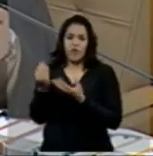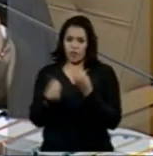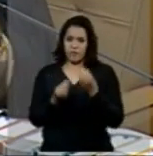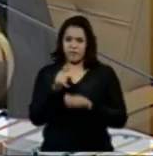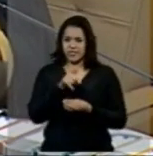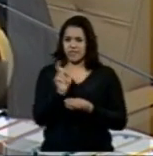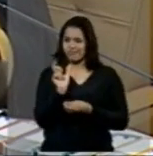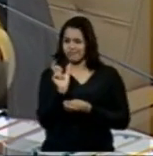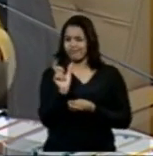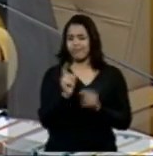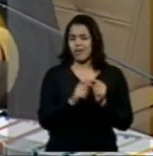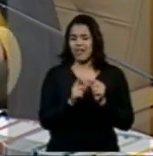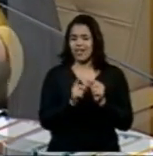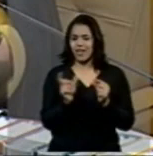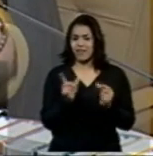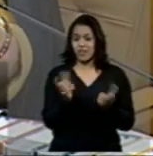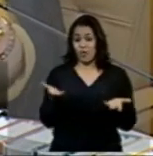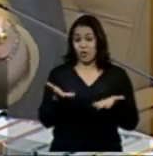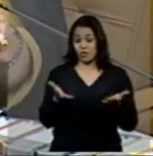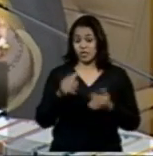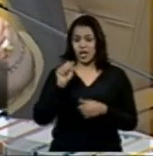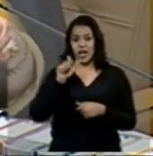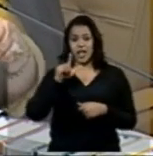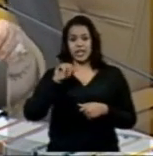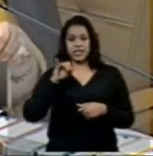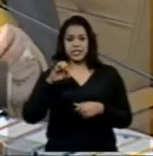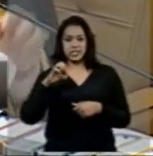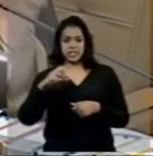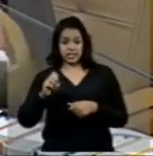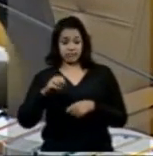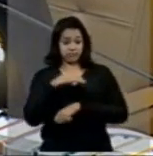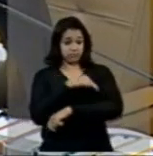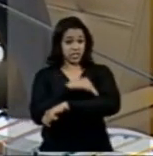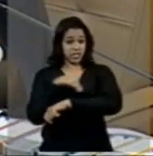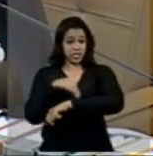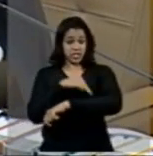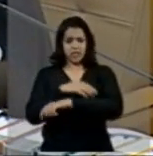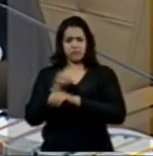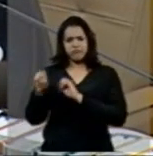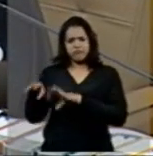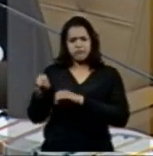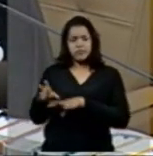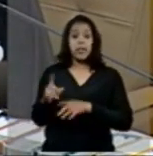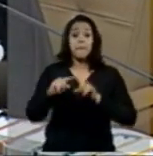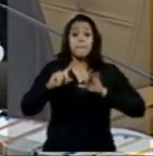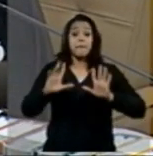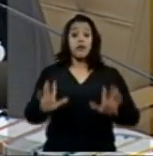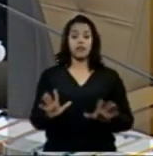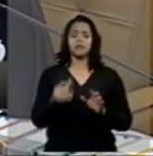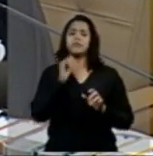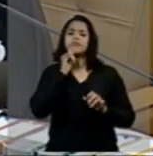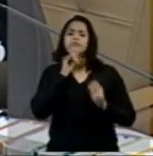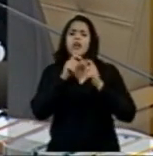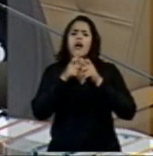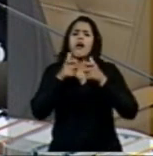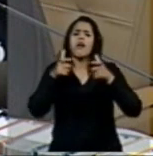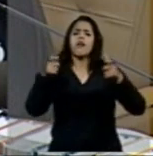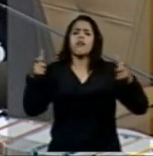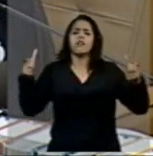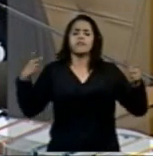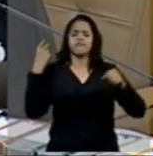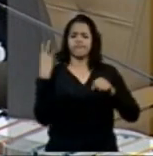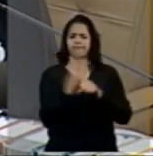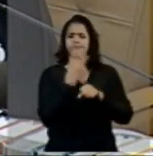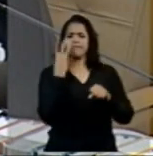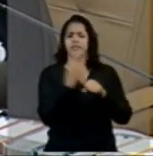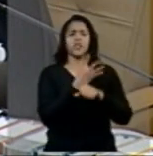observa ainda a Alice Monteiro de Barros no seu magistério. Entretanto, a ampla difusão da